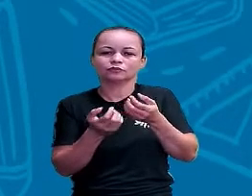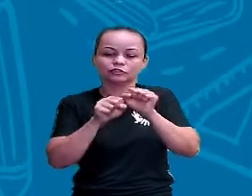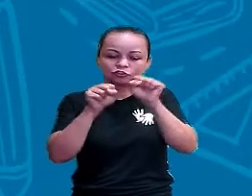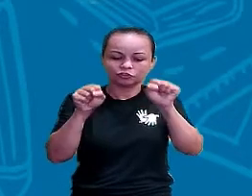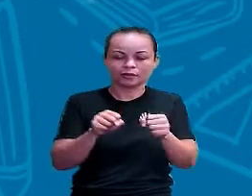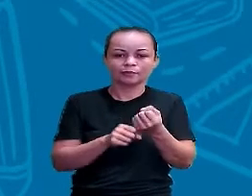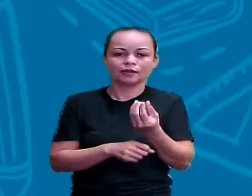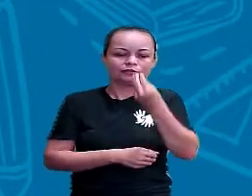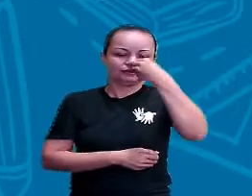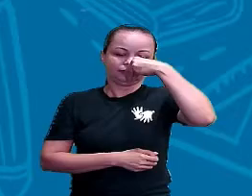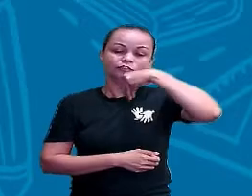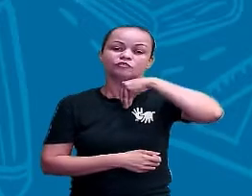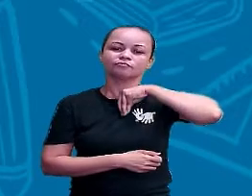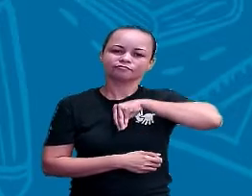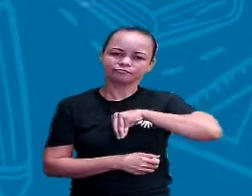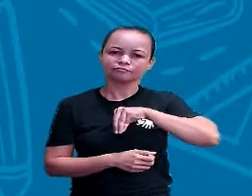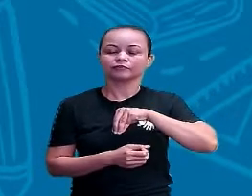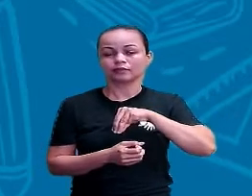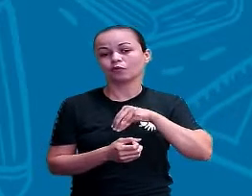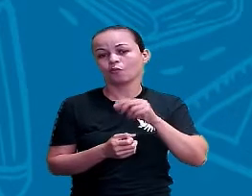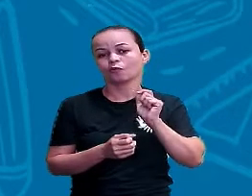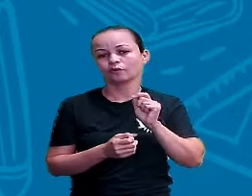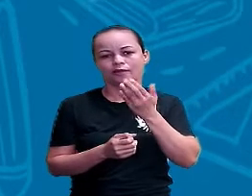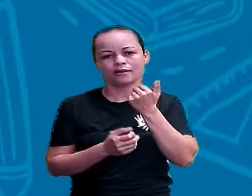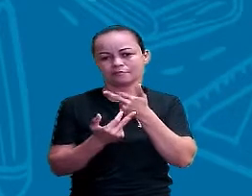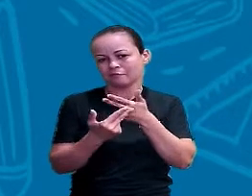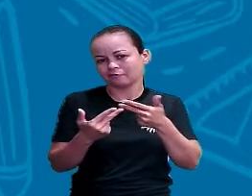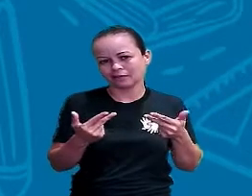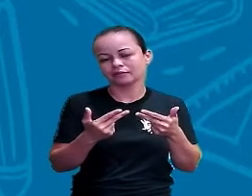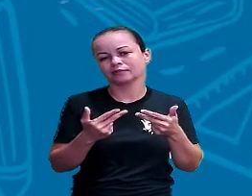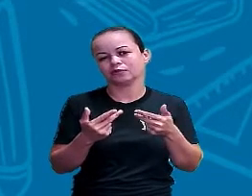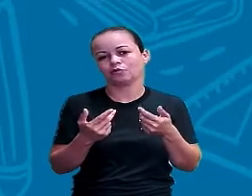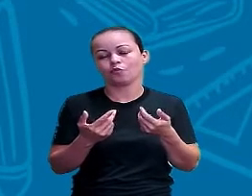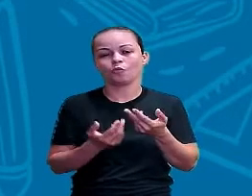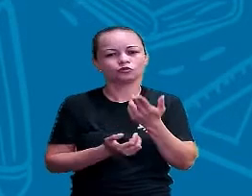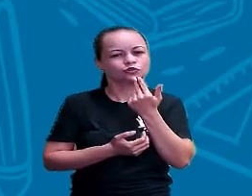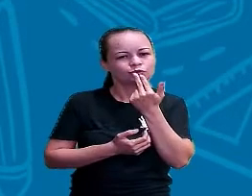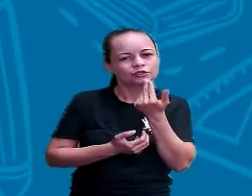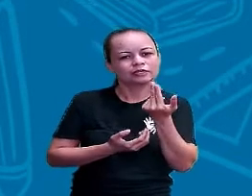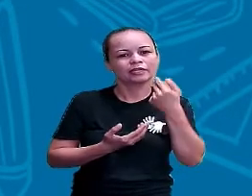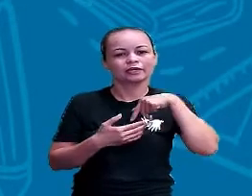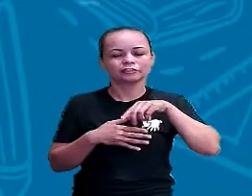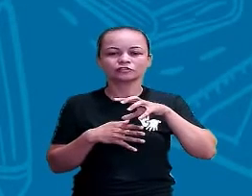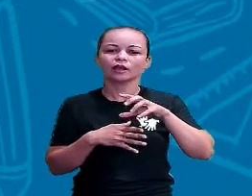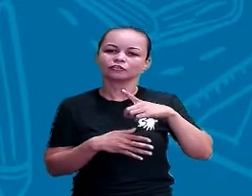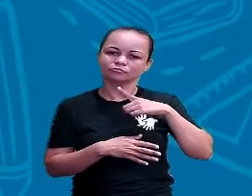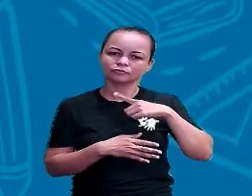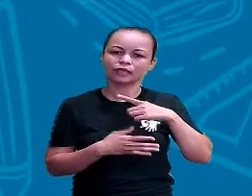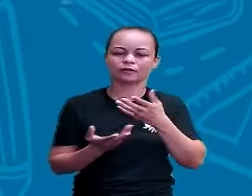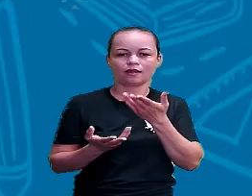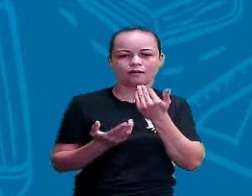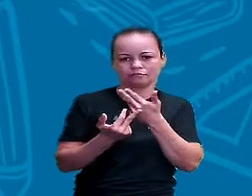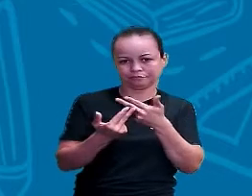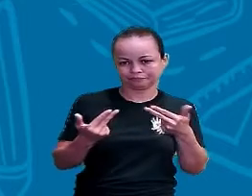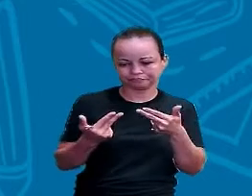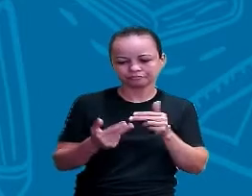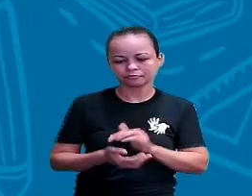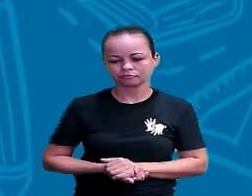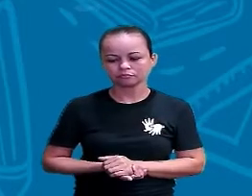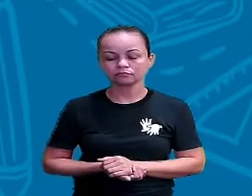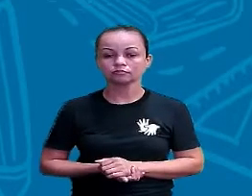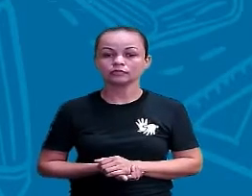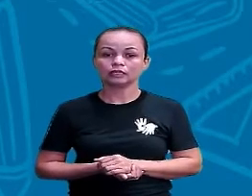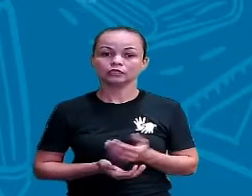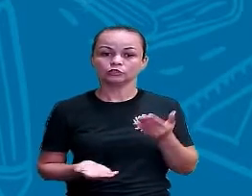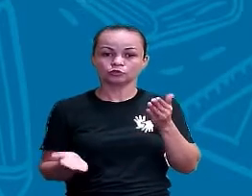sistema associado com a nossa alimentação, né? Com os nutrientes que a gente vai retirar da nossa alimentação. Então, dentro do processo